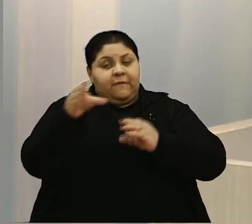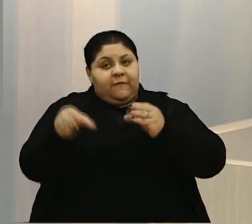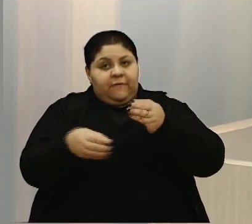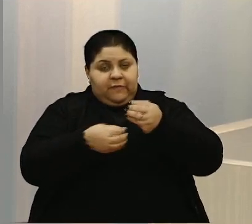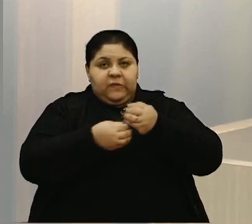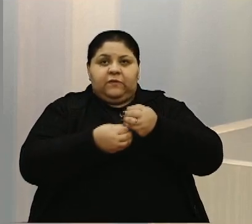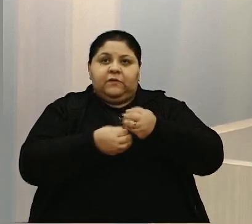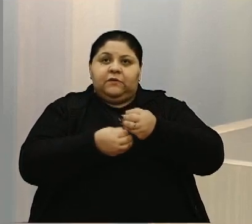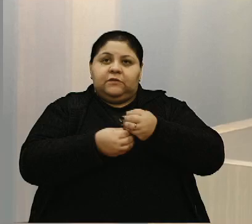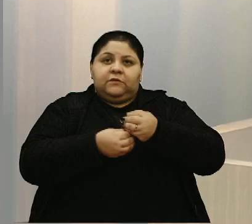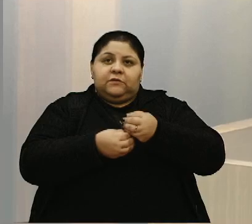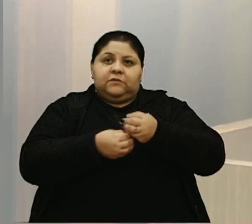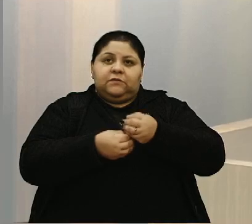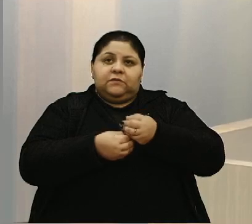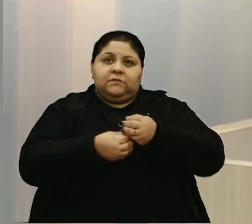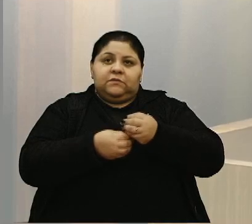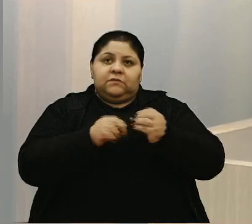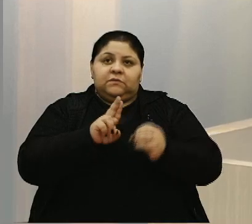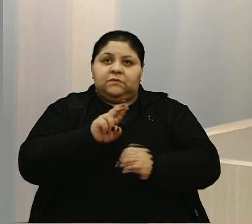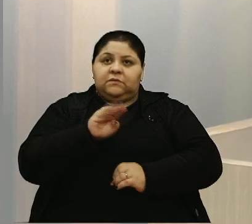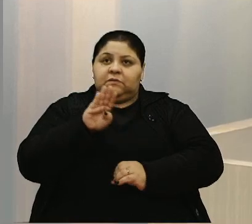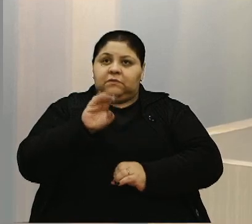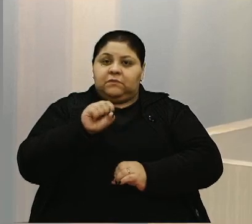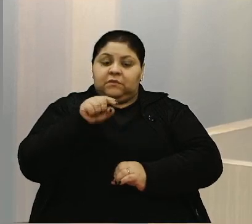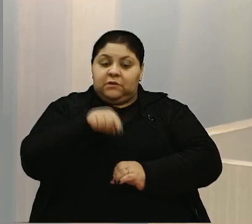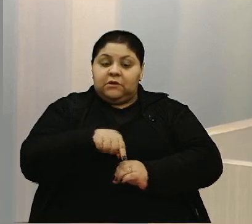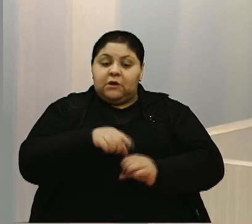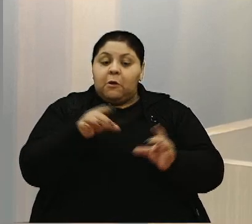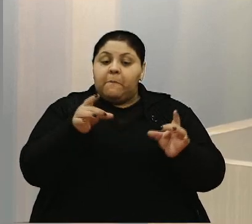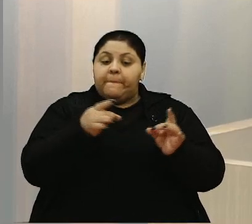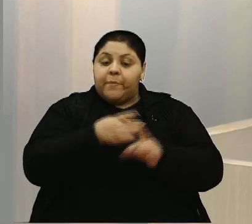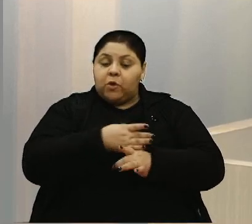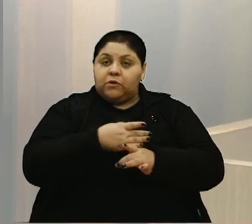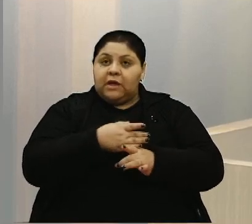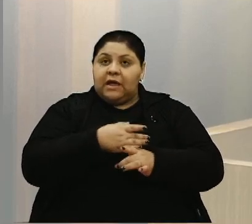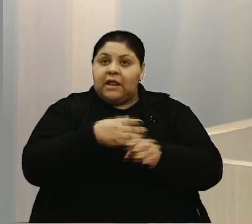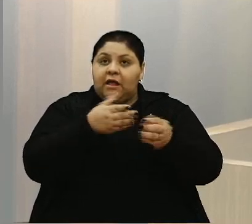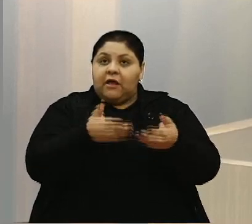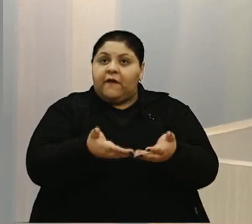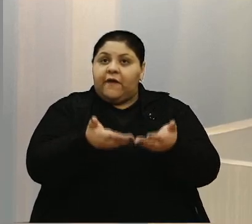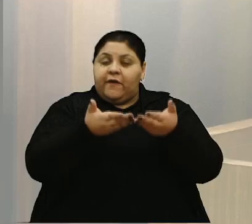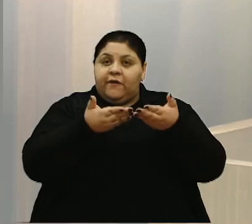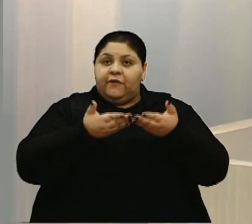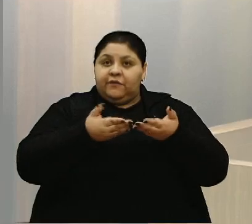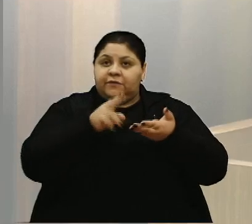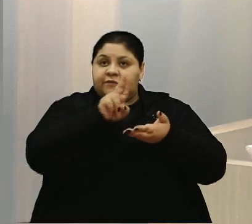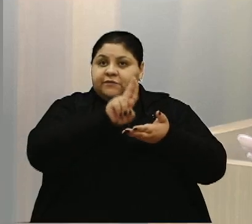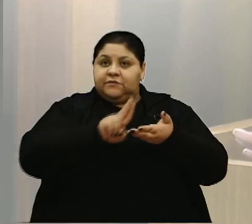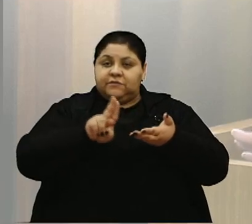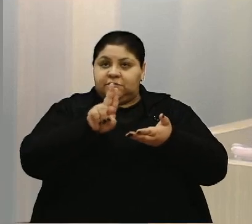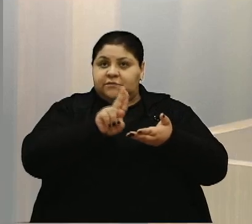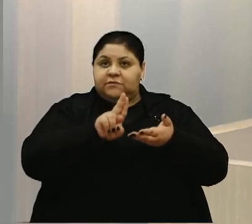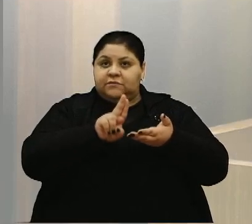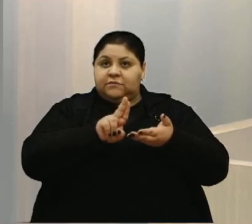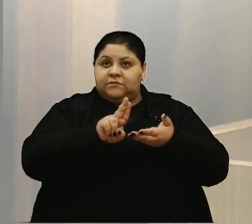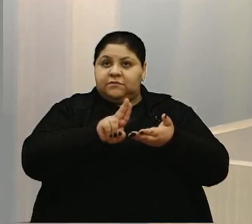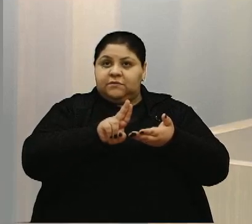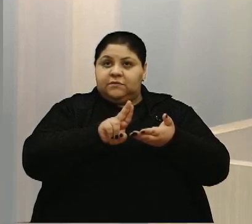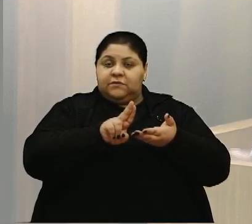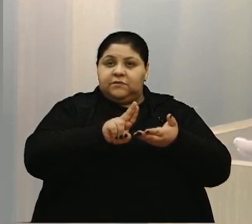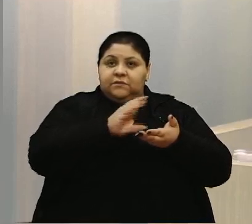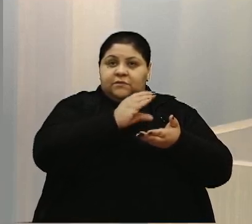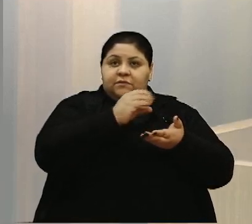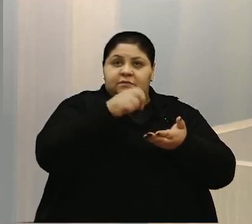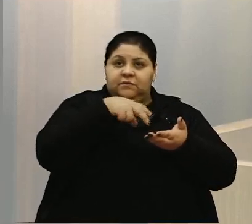parlamentar. E essa UBS, quando pronta, ela vai receber os usuários das UBSs